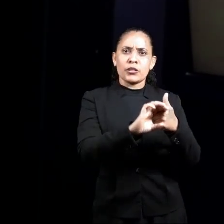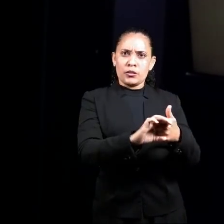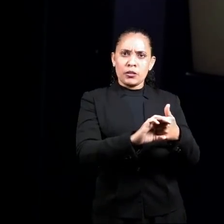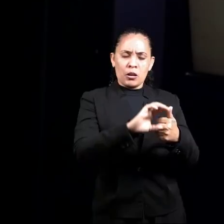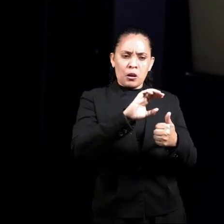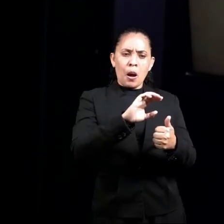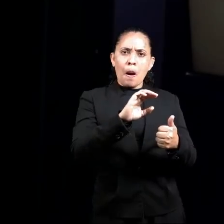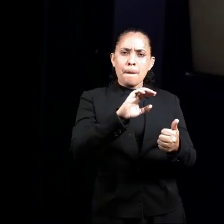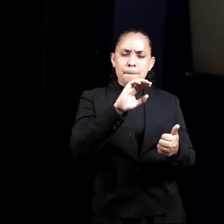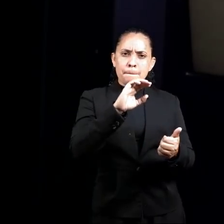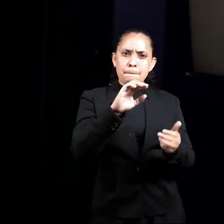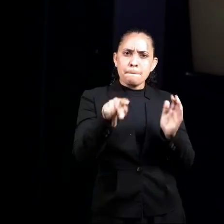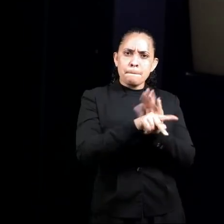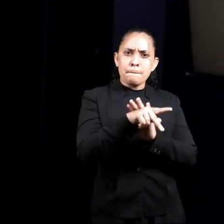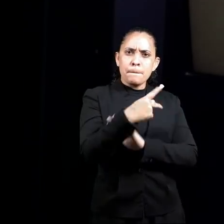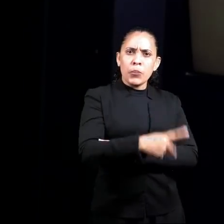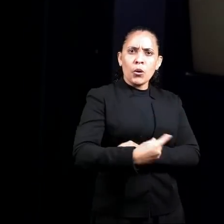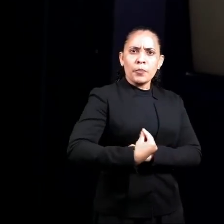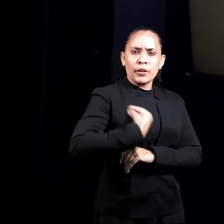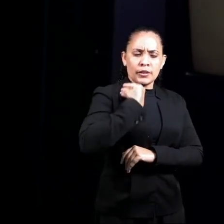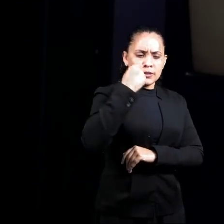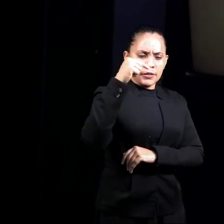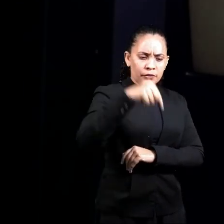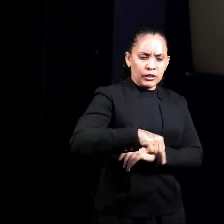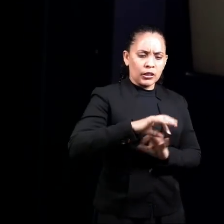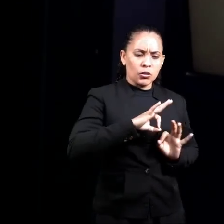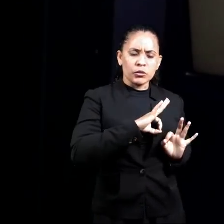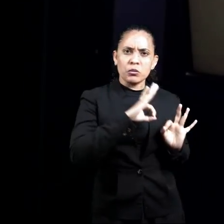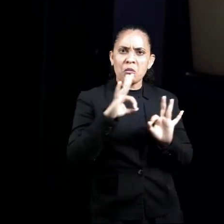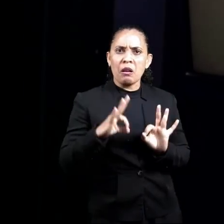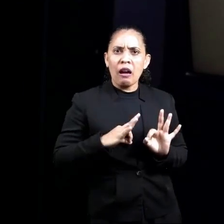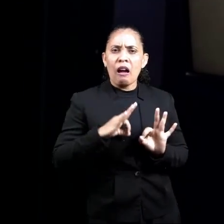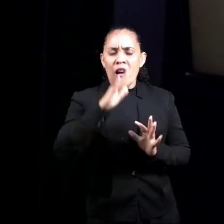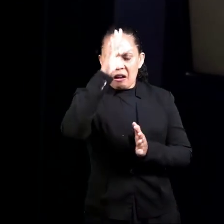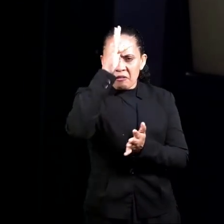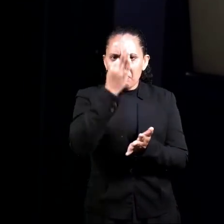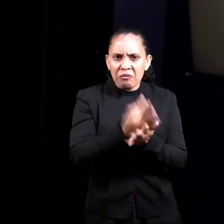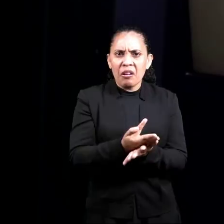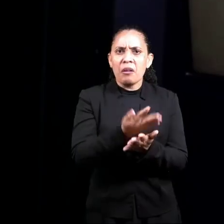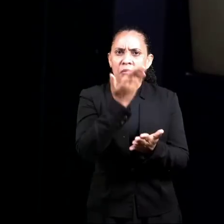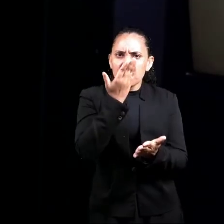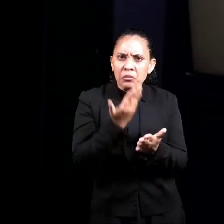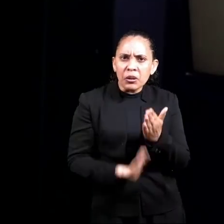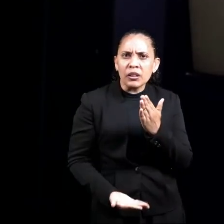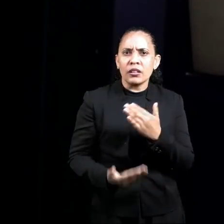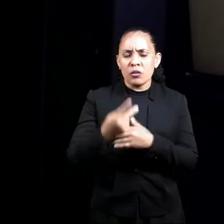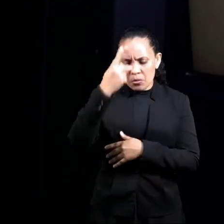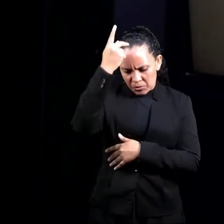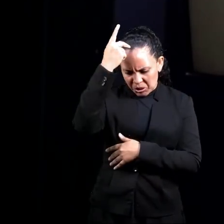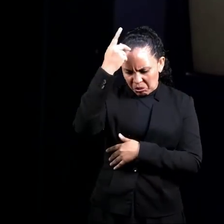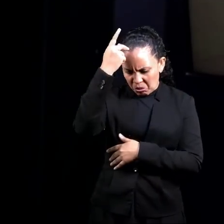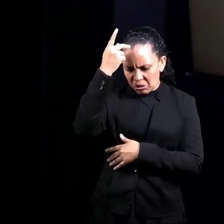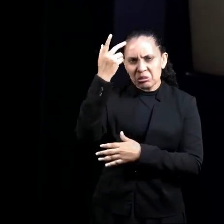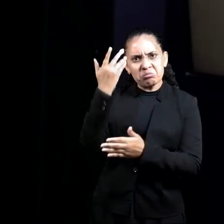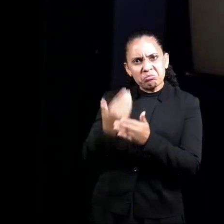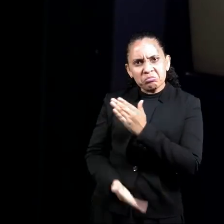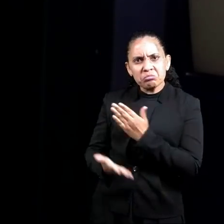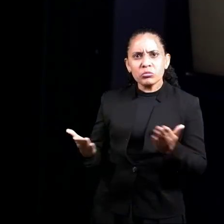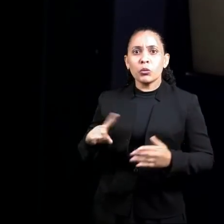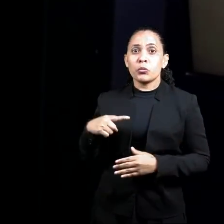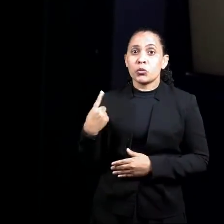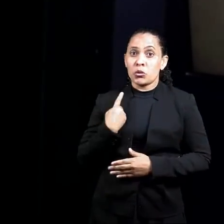o terreno, para o secular, né? Perdeu a fé, abandonou lá o Pentecostes, como nós, né,